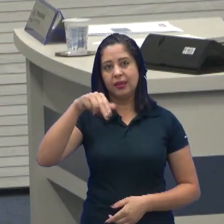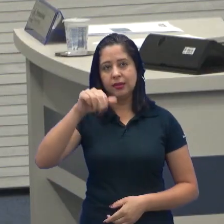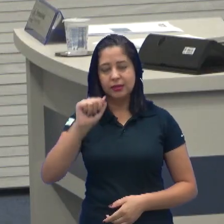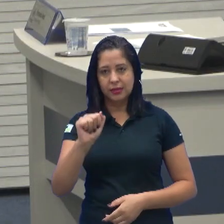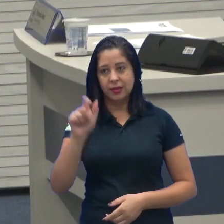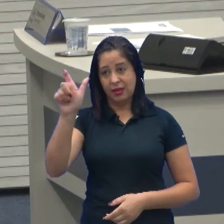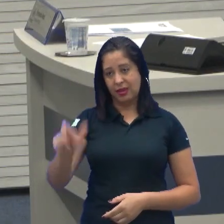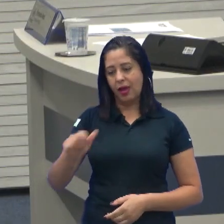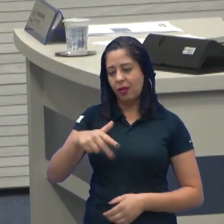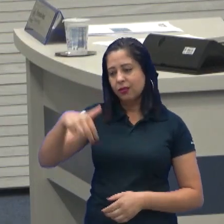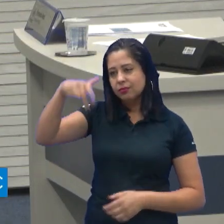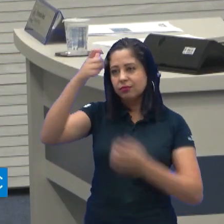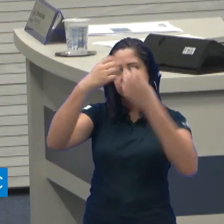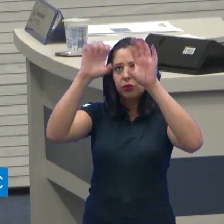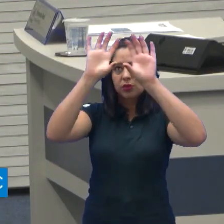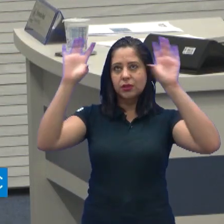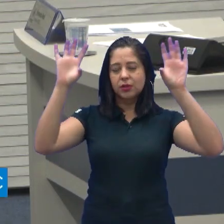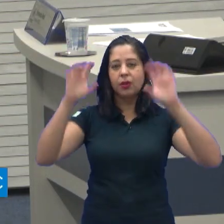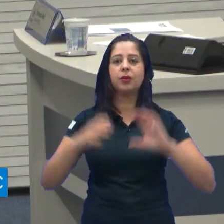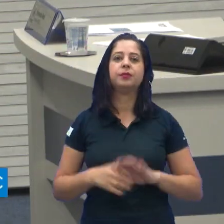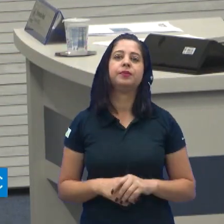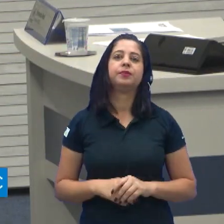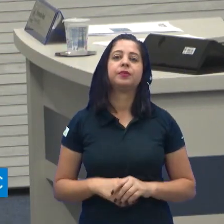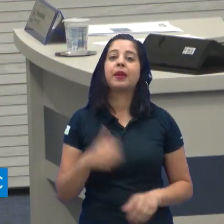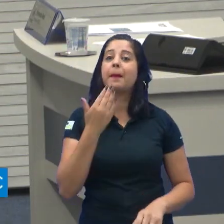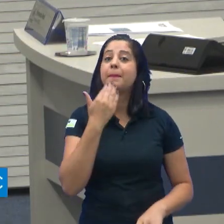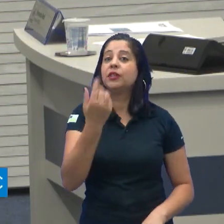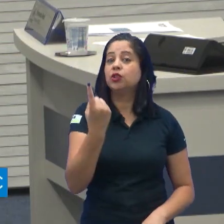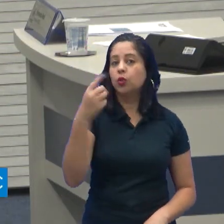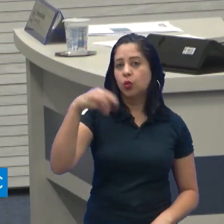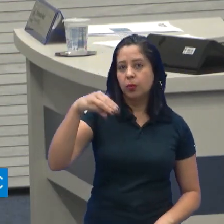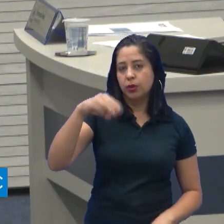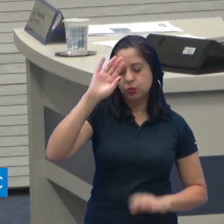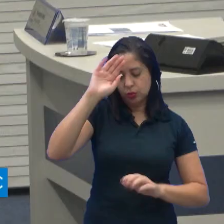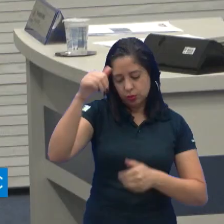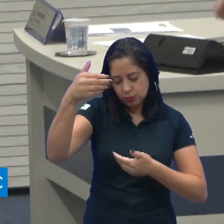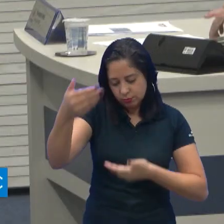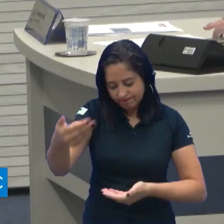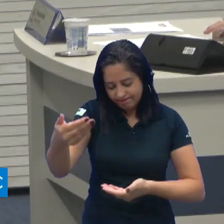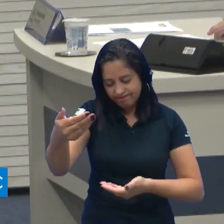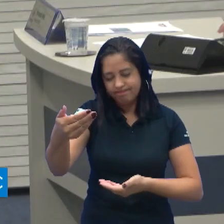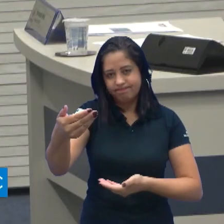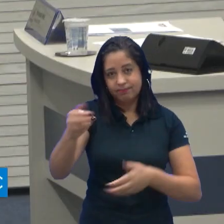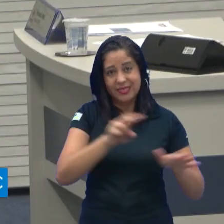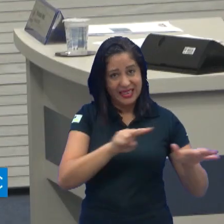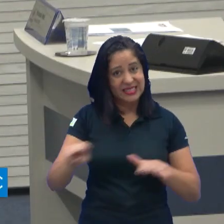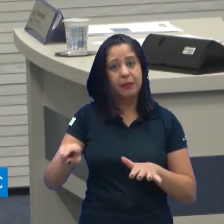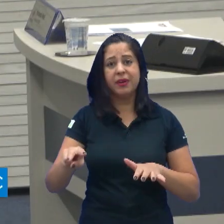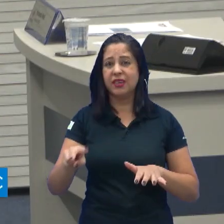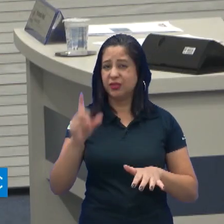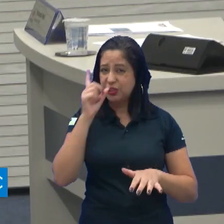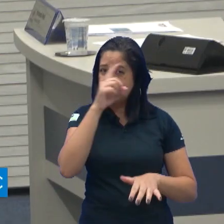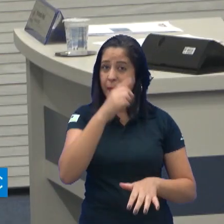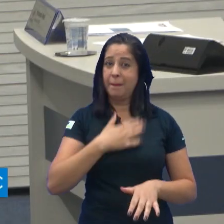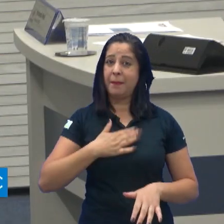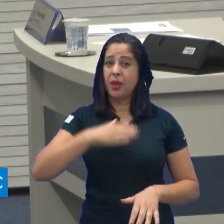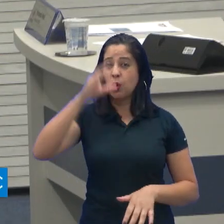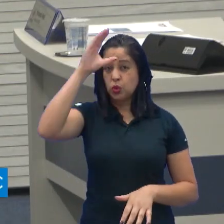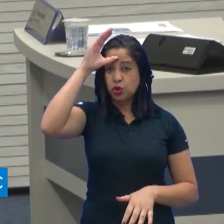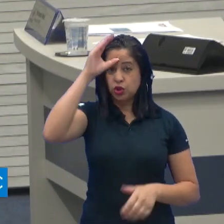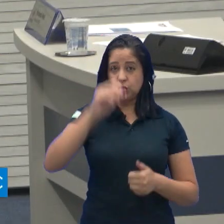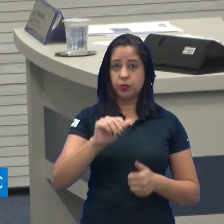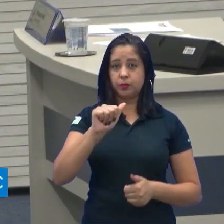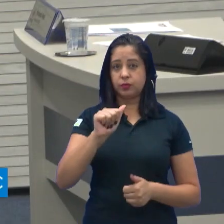família. Também pedi 1 minuto de silêncio, né, a semana foi bem tensa, para o meu tio, né, Adilson